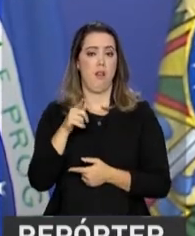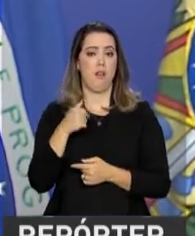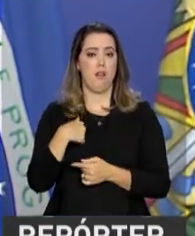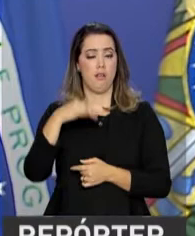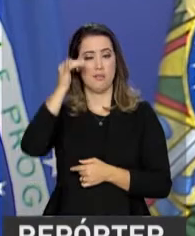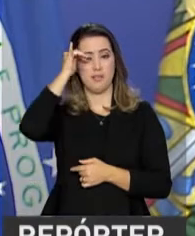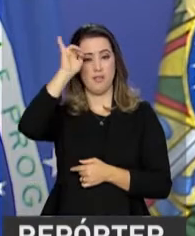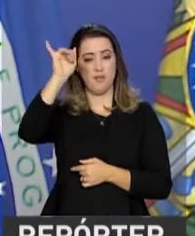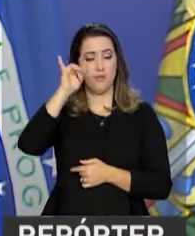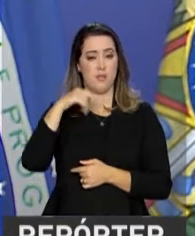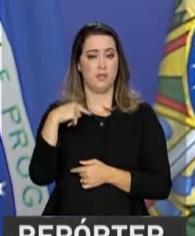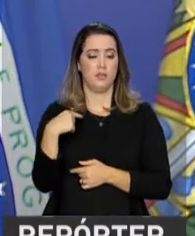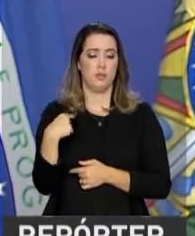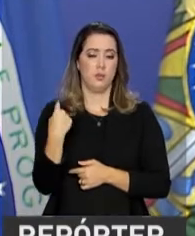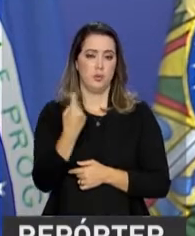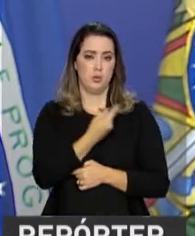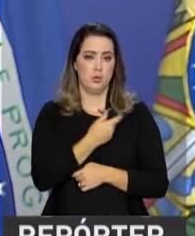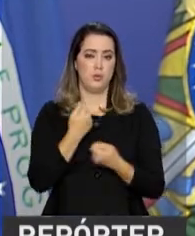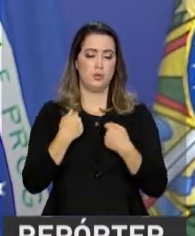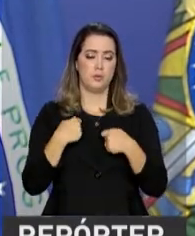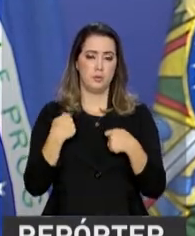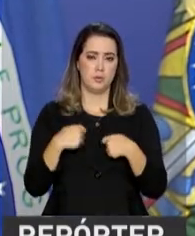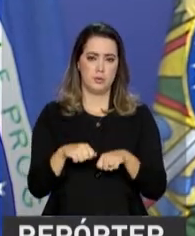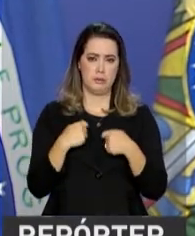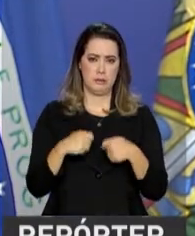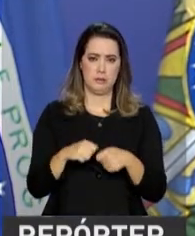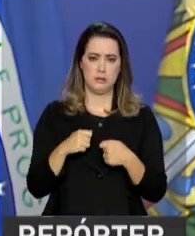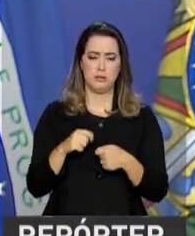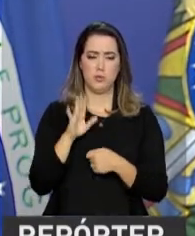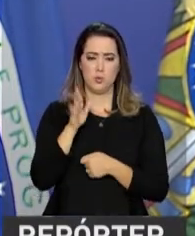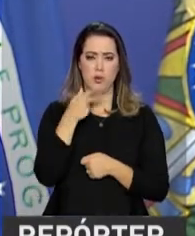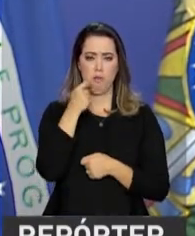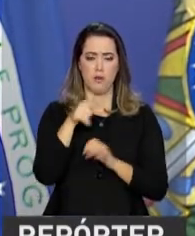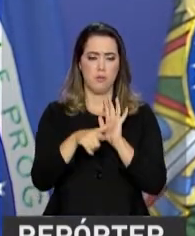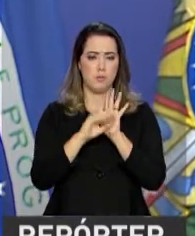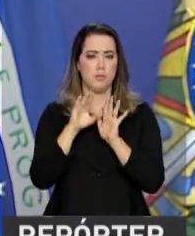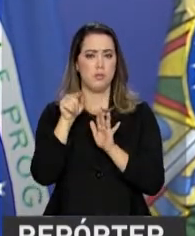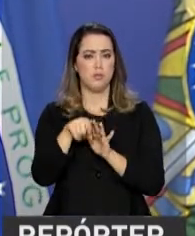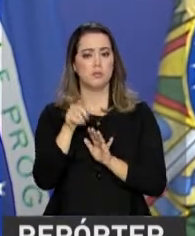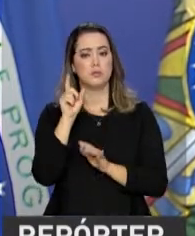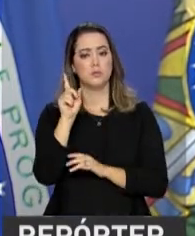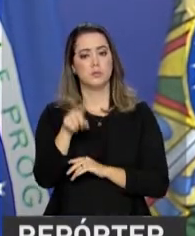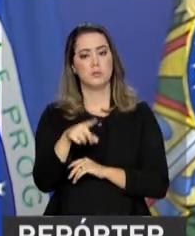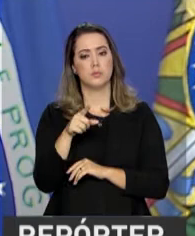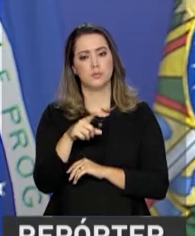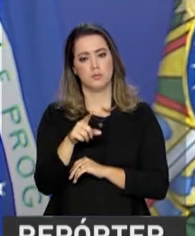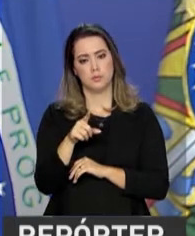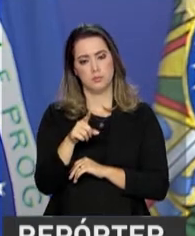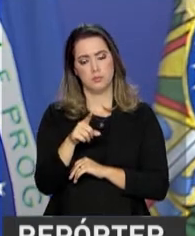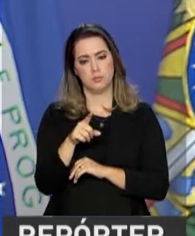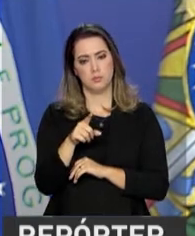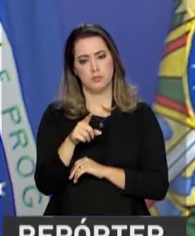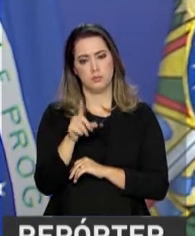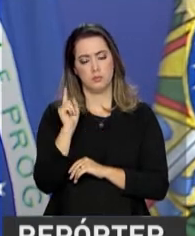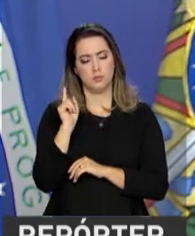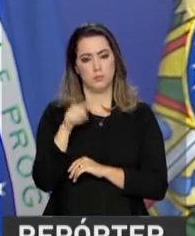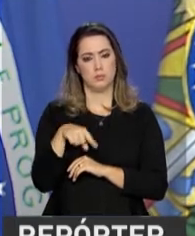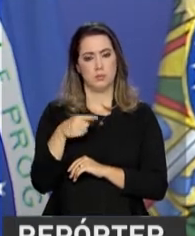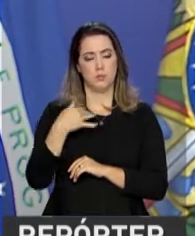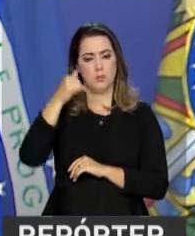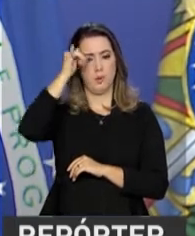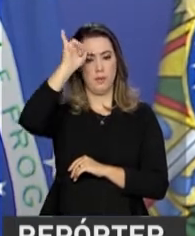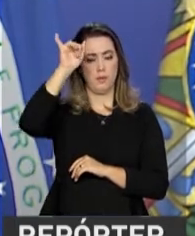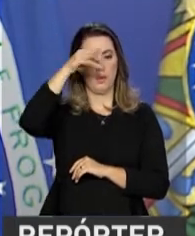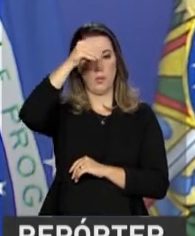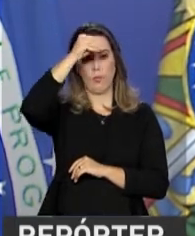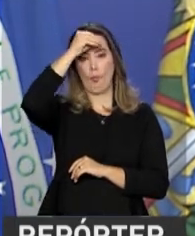combate àquilo que também foi ressaltado pelo doutor magalhães que é uelliton a que é o combate